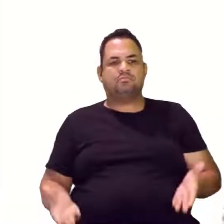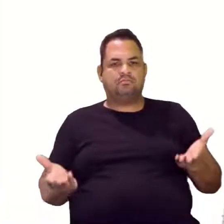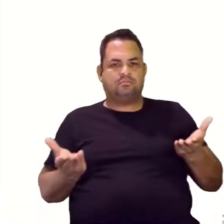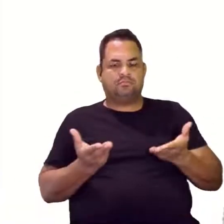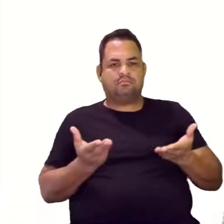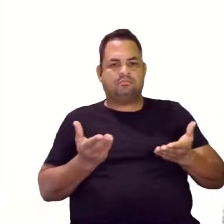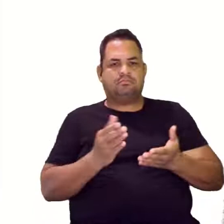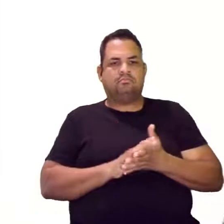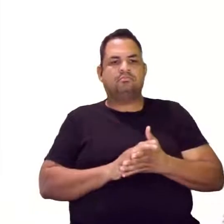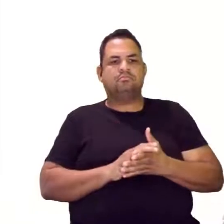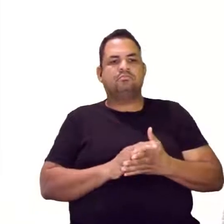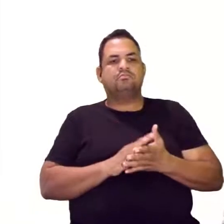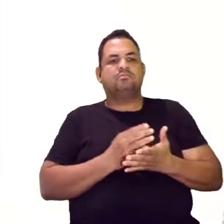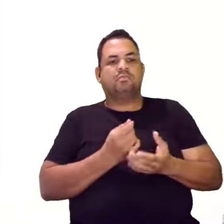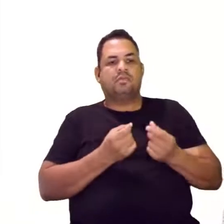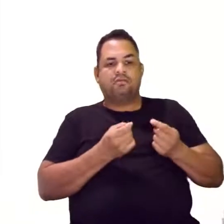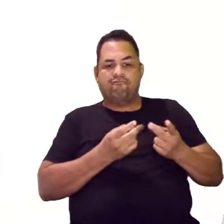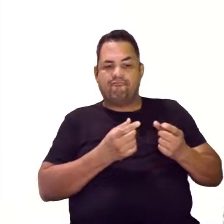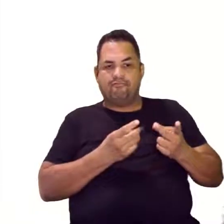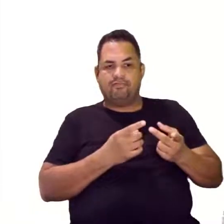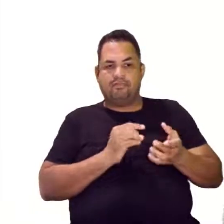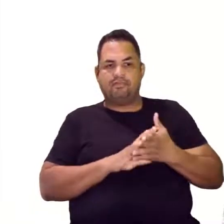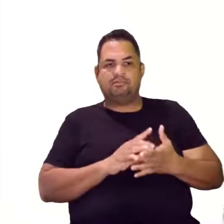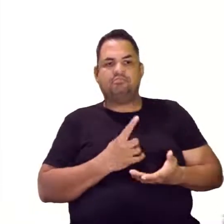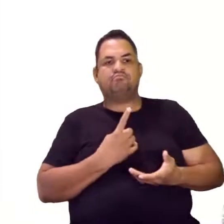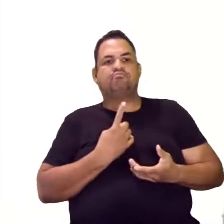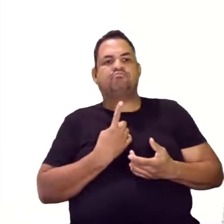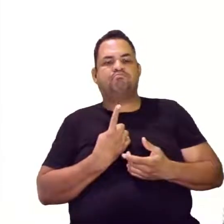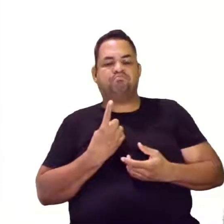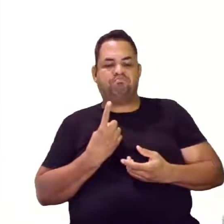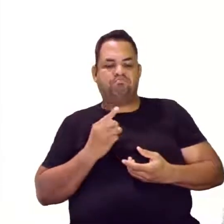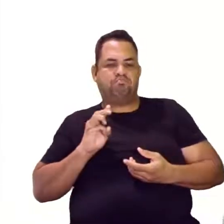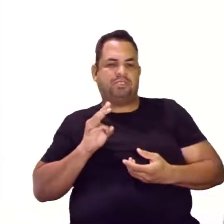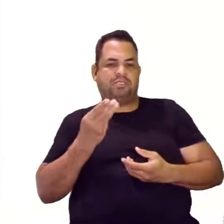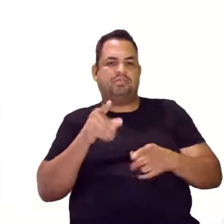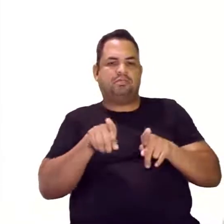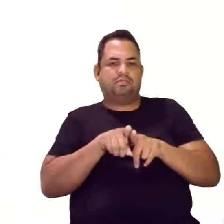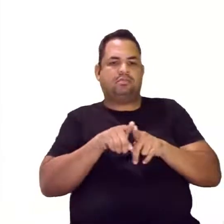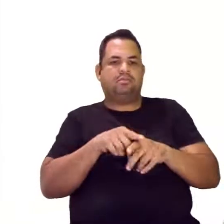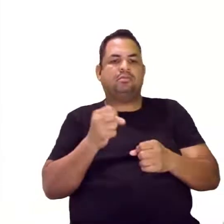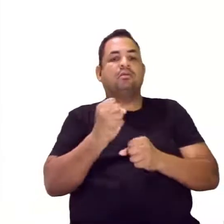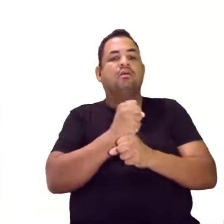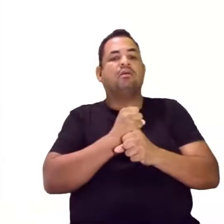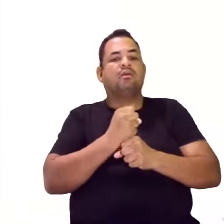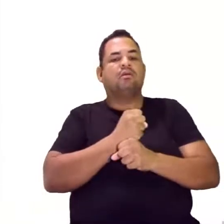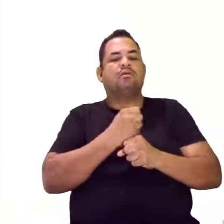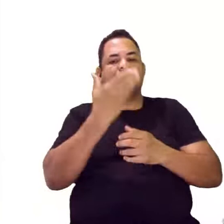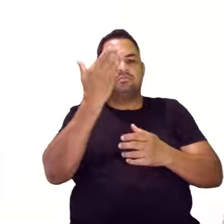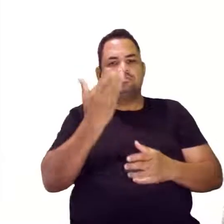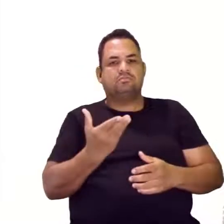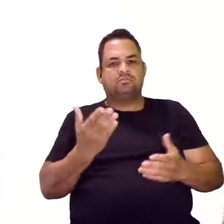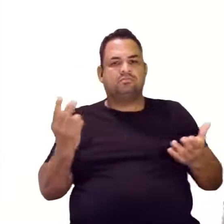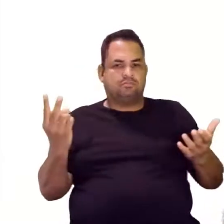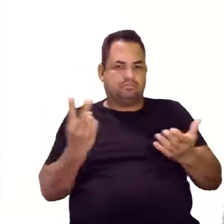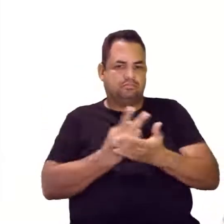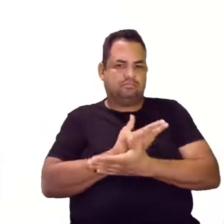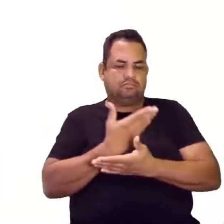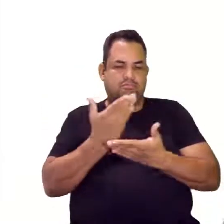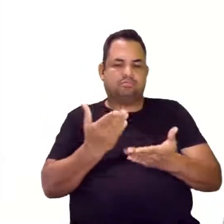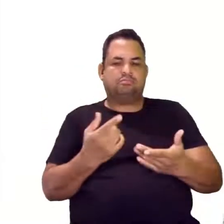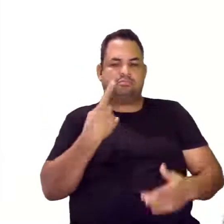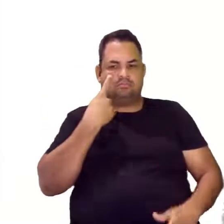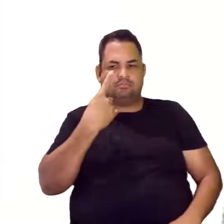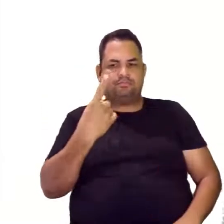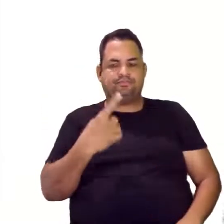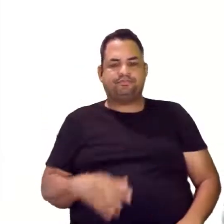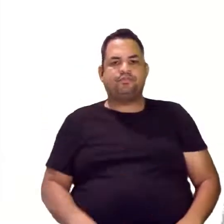aí, temos aqui o volume de vendas em milhão também. E temos o ano, né? O ano dessa situação acontecendo. Vocês